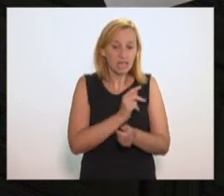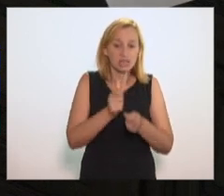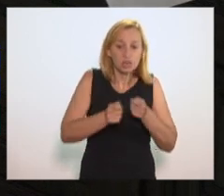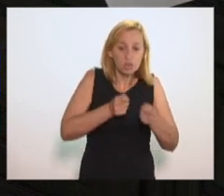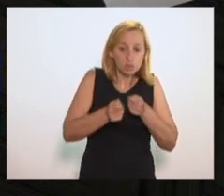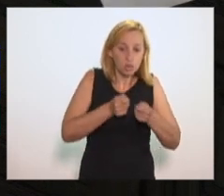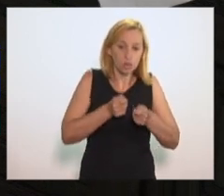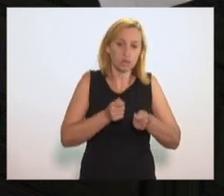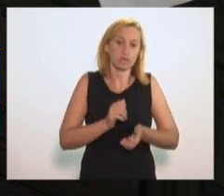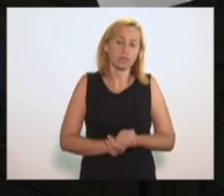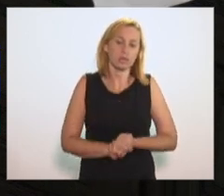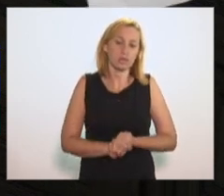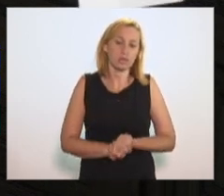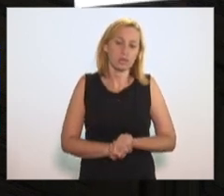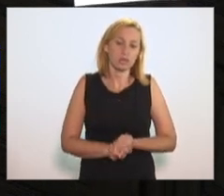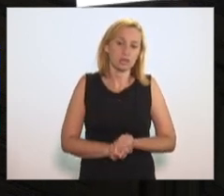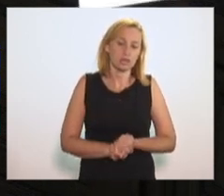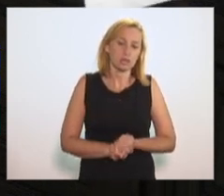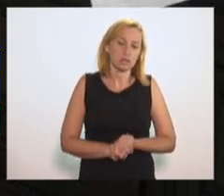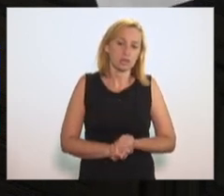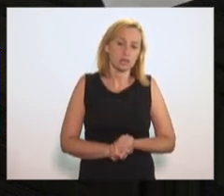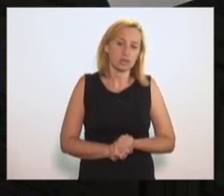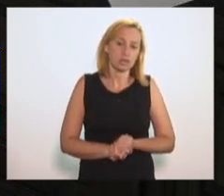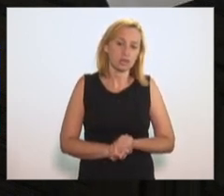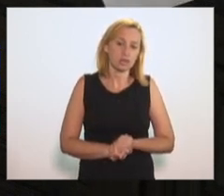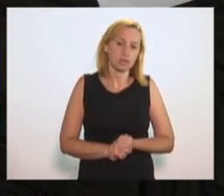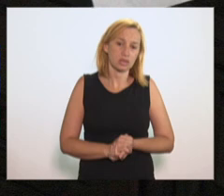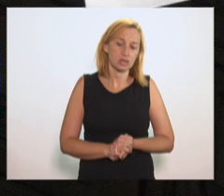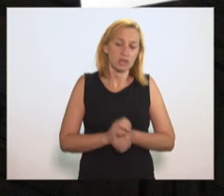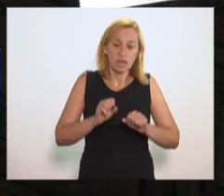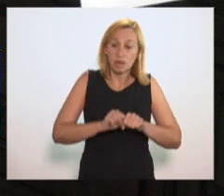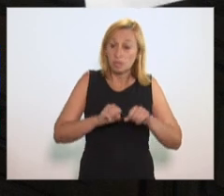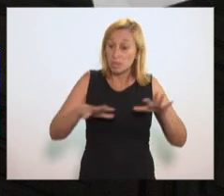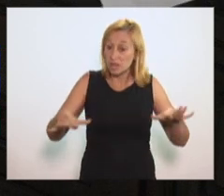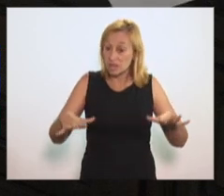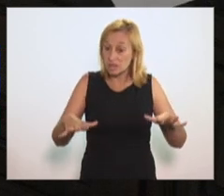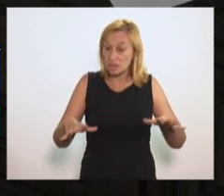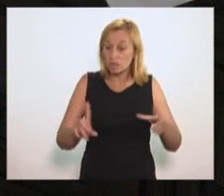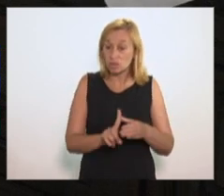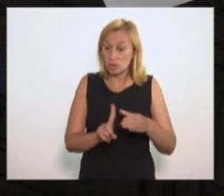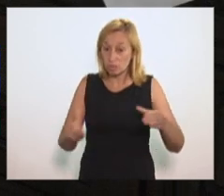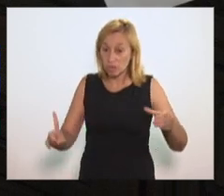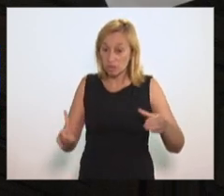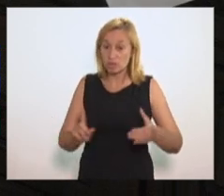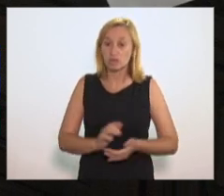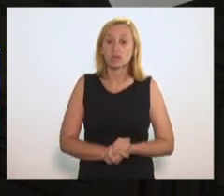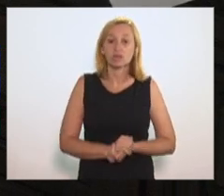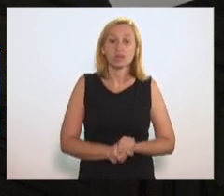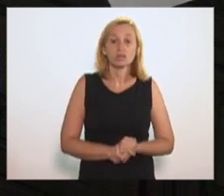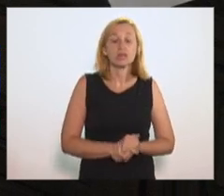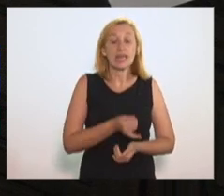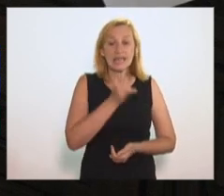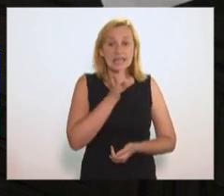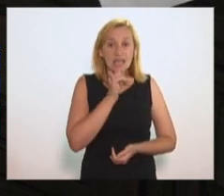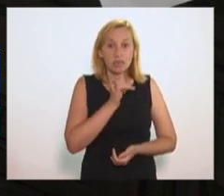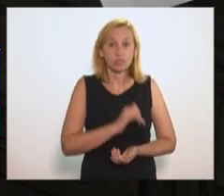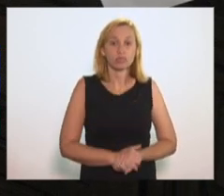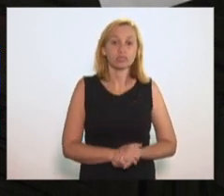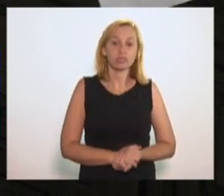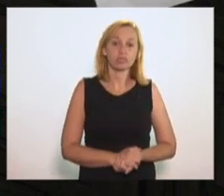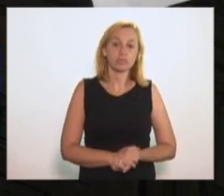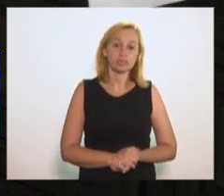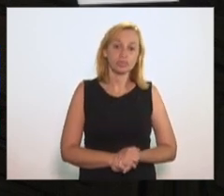da interação social de ampliação do isolamento social isso por exemplo se